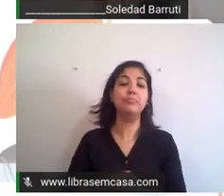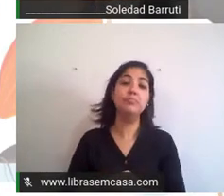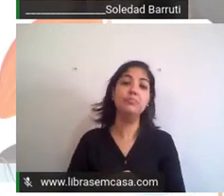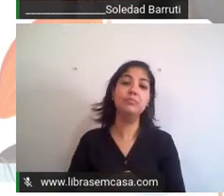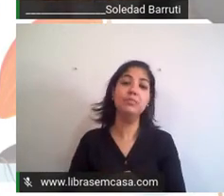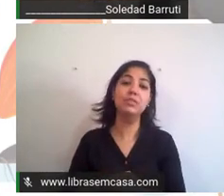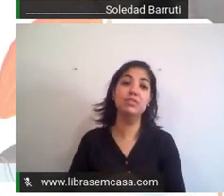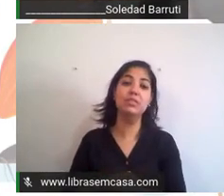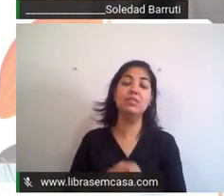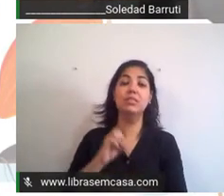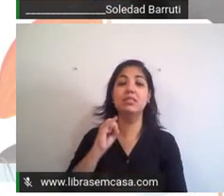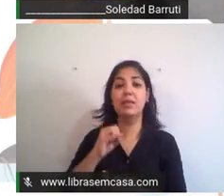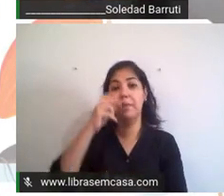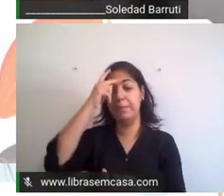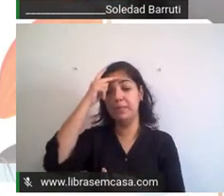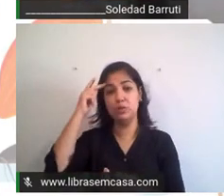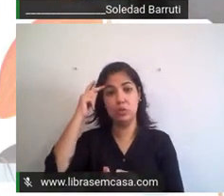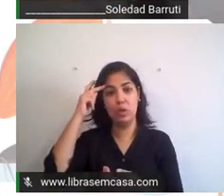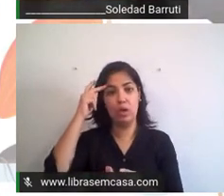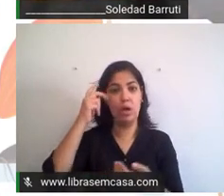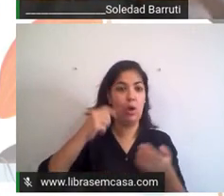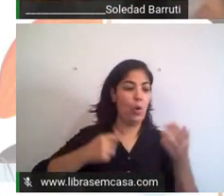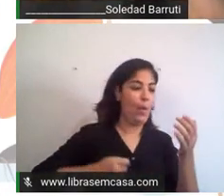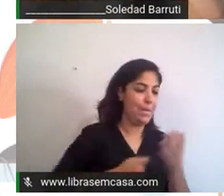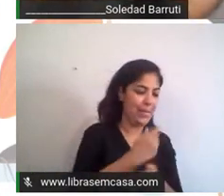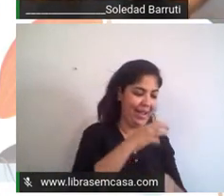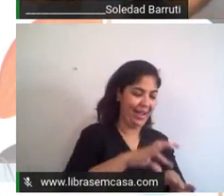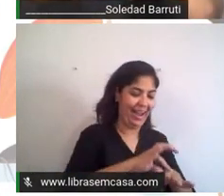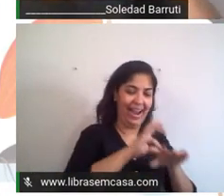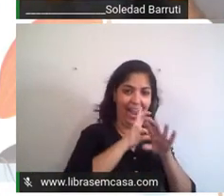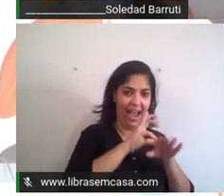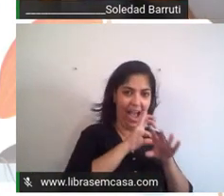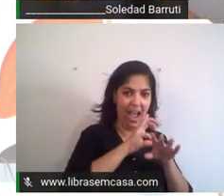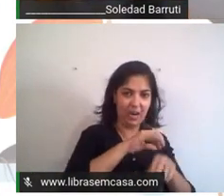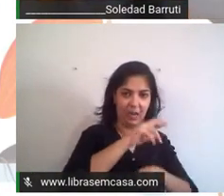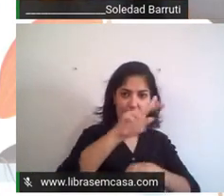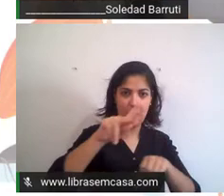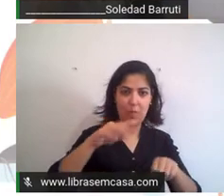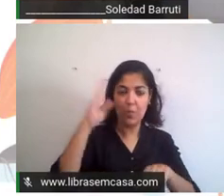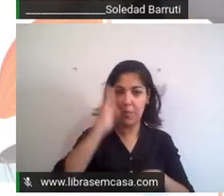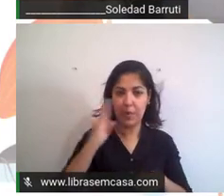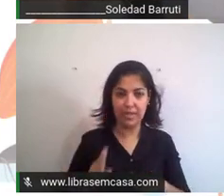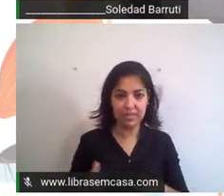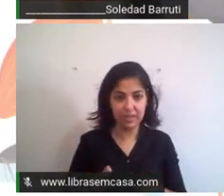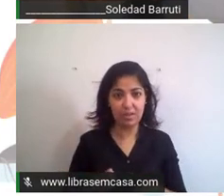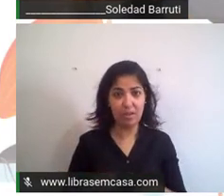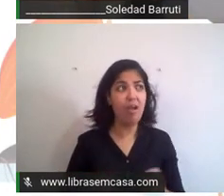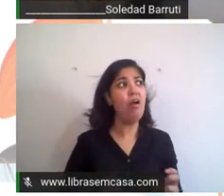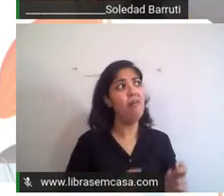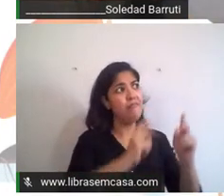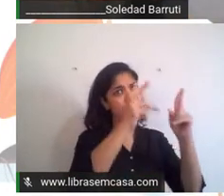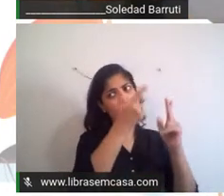Se alguém não compra carne do Brasil, essa carne vai ser vendida em outros locais. Se alguém não compra madeira do Brasil, ela vai ser vendida por outros locais.